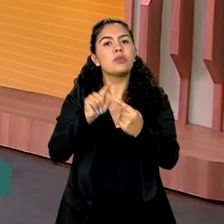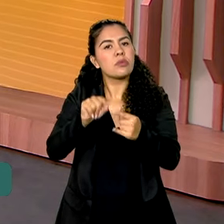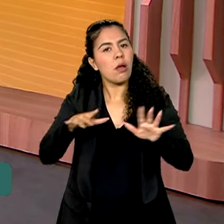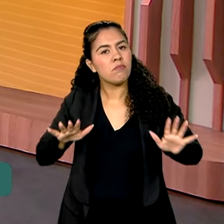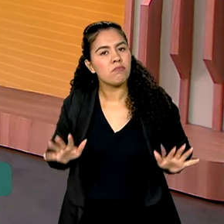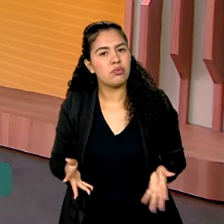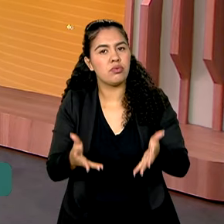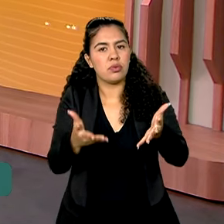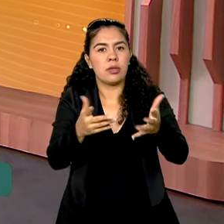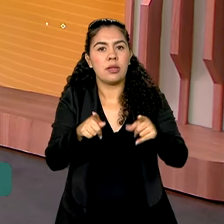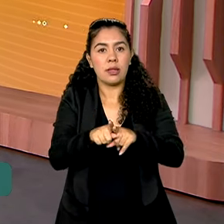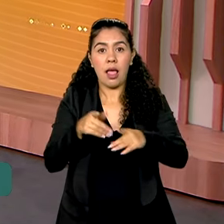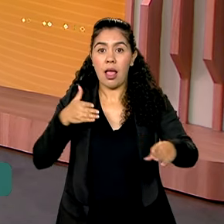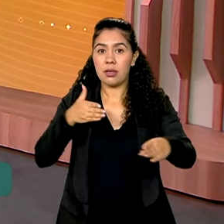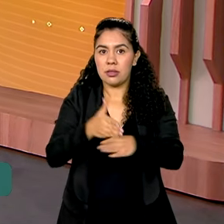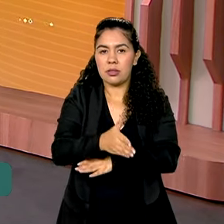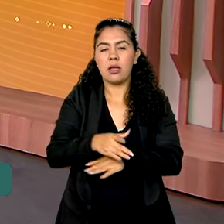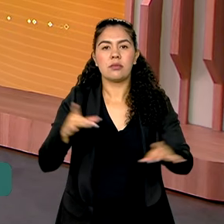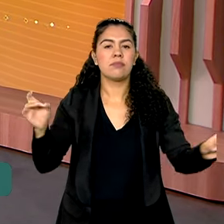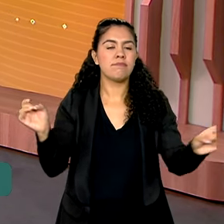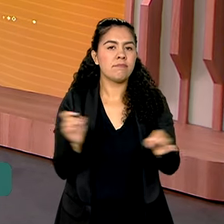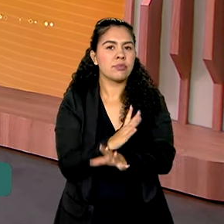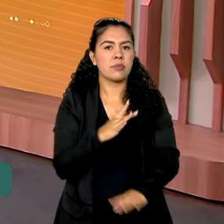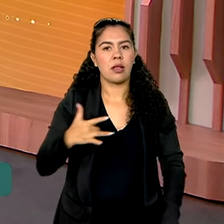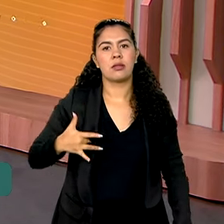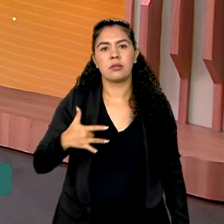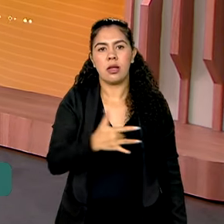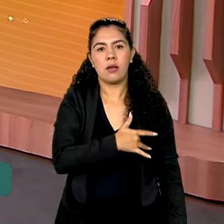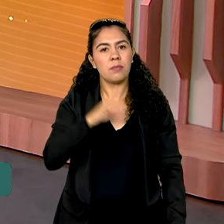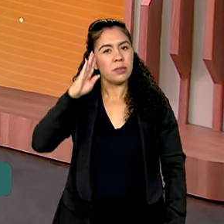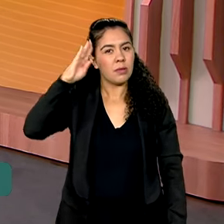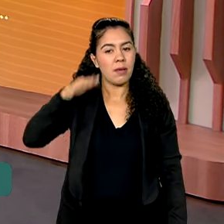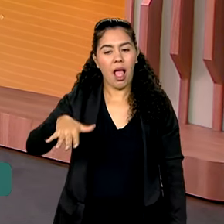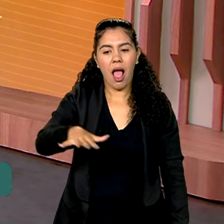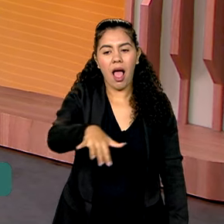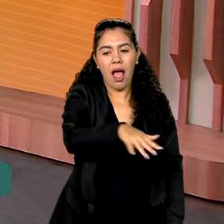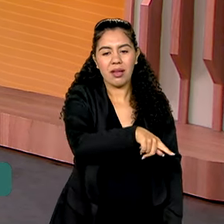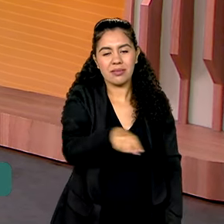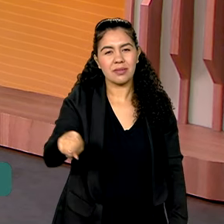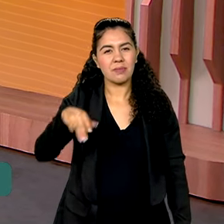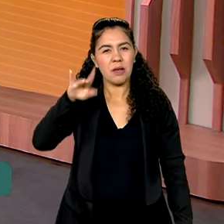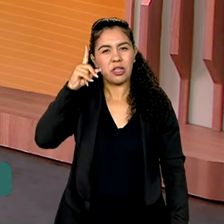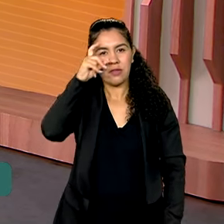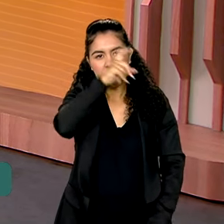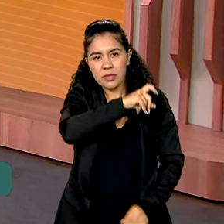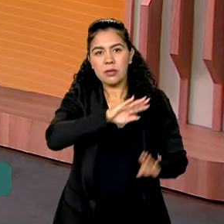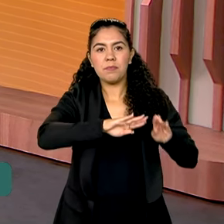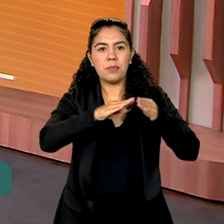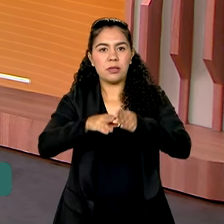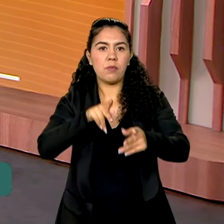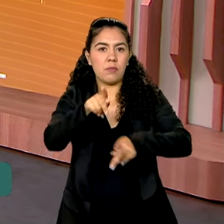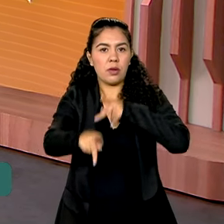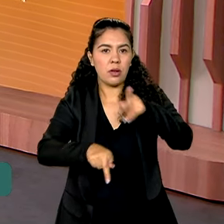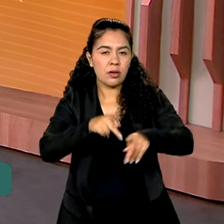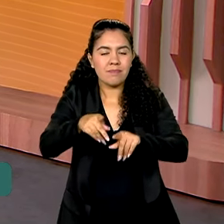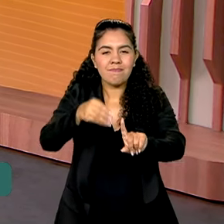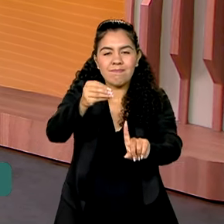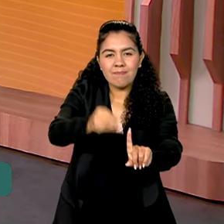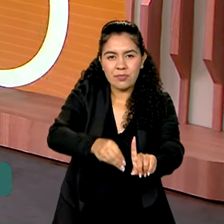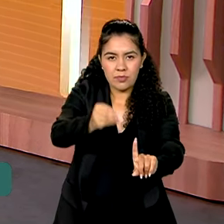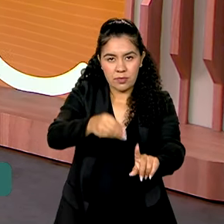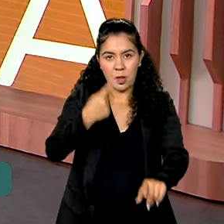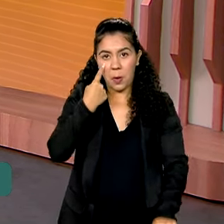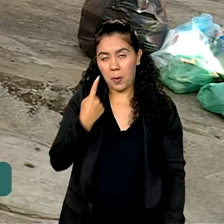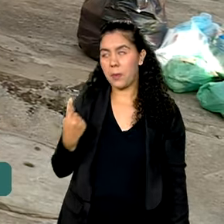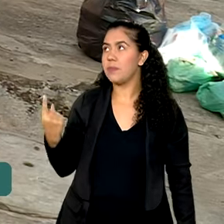e integral à saúde, especialmente em áreas de difícil acesso e com populações em situação de